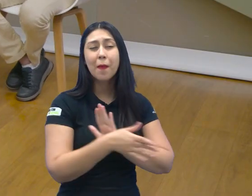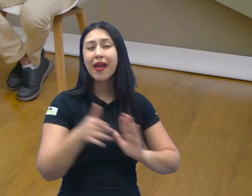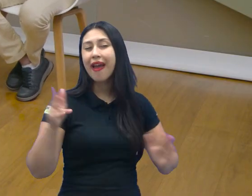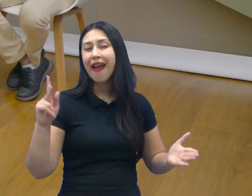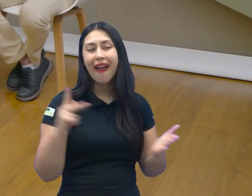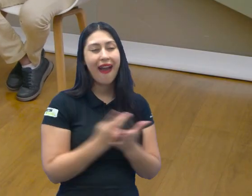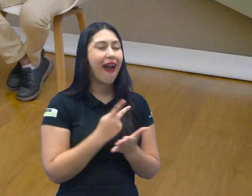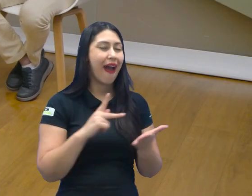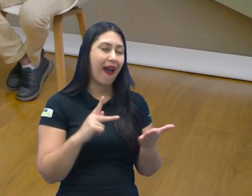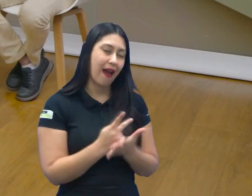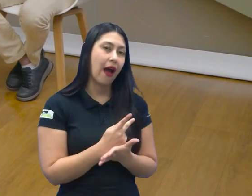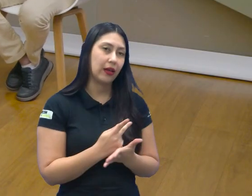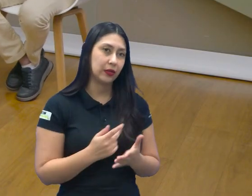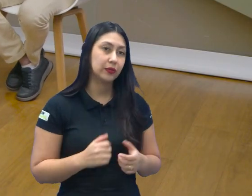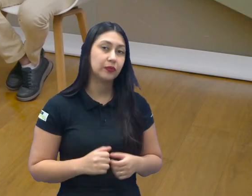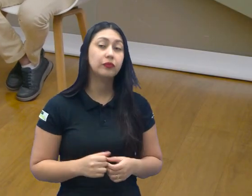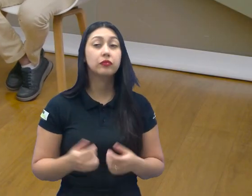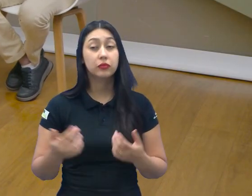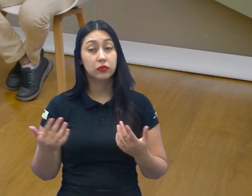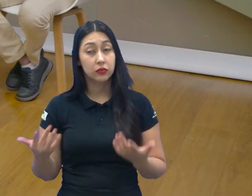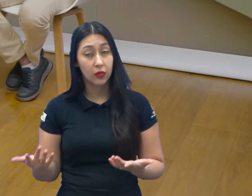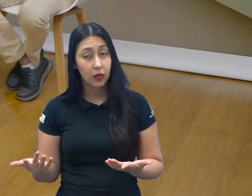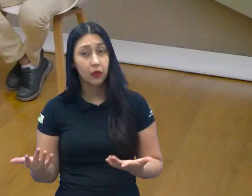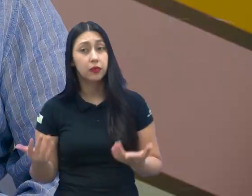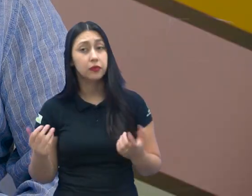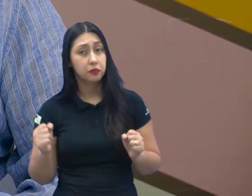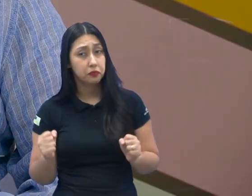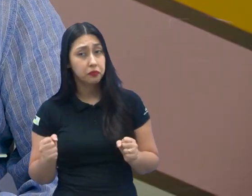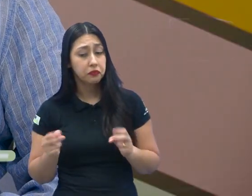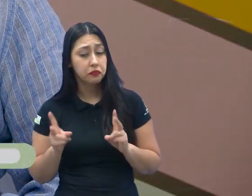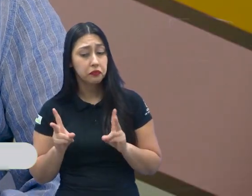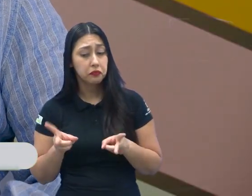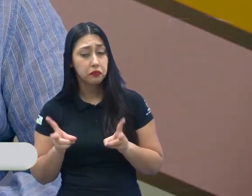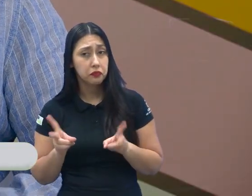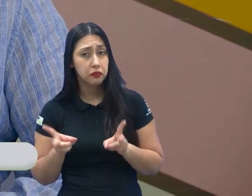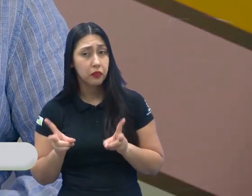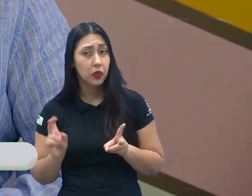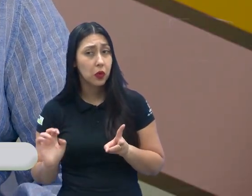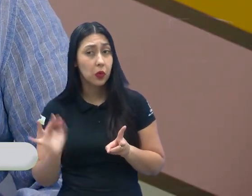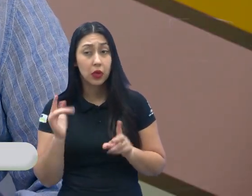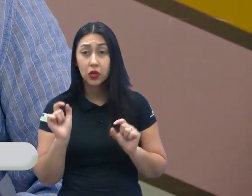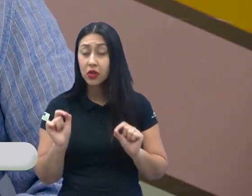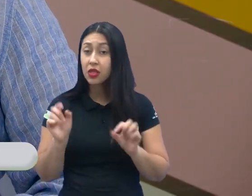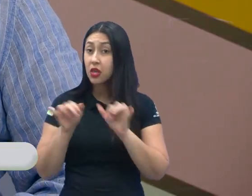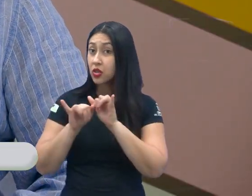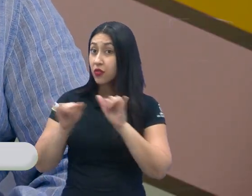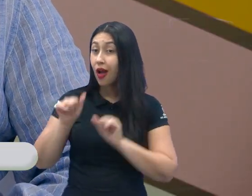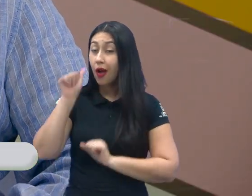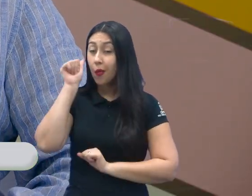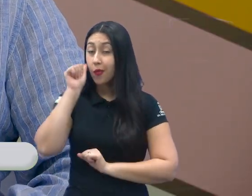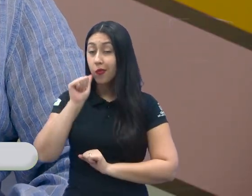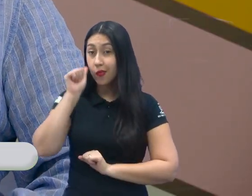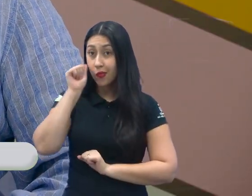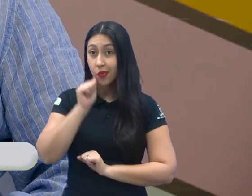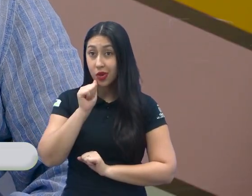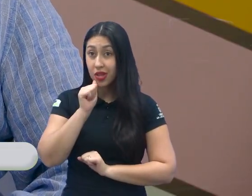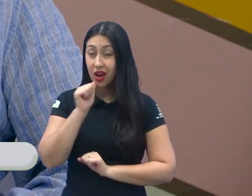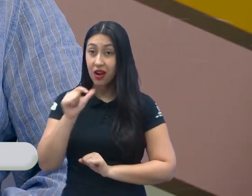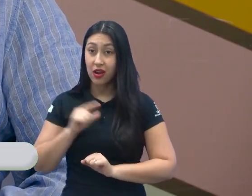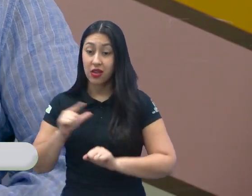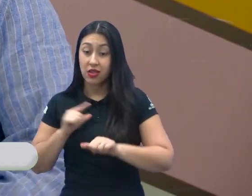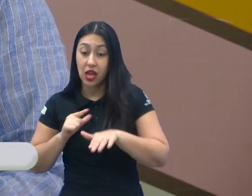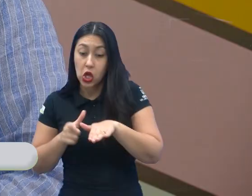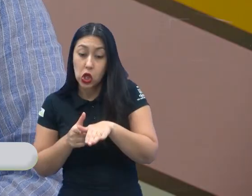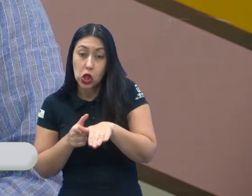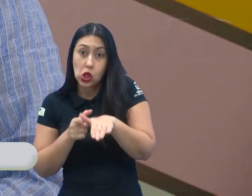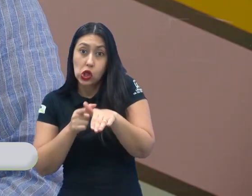provocar essas doenças? Veja bem, né? Sempre acontece de dizer que a mulher tem o joanete porque